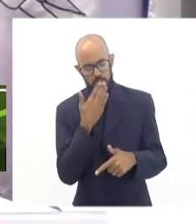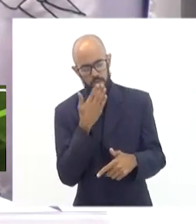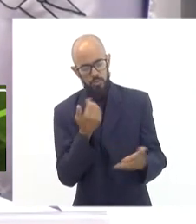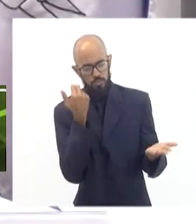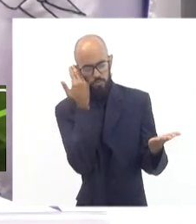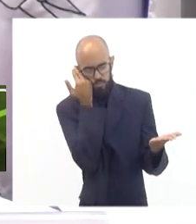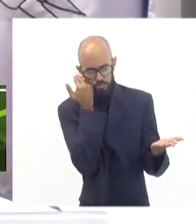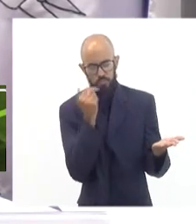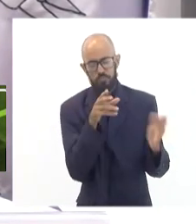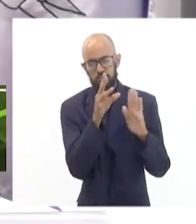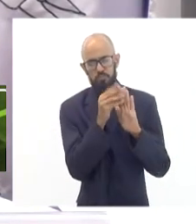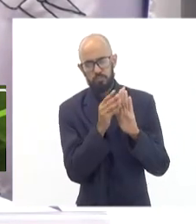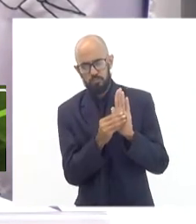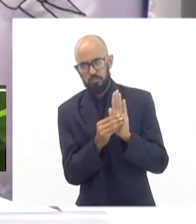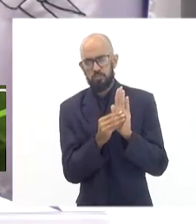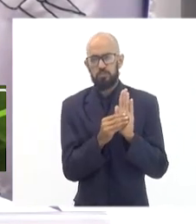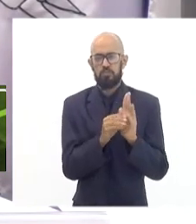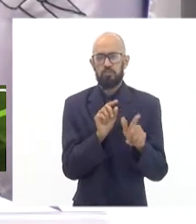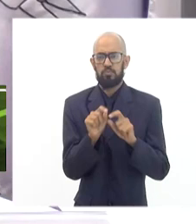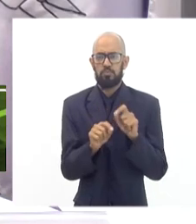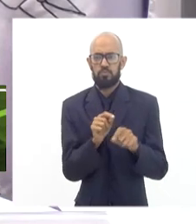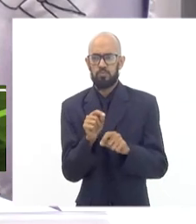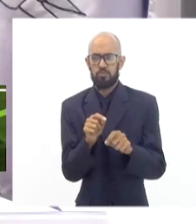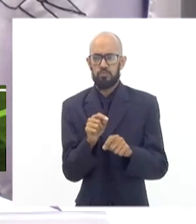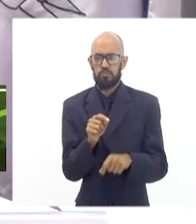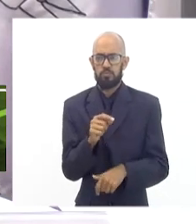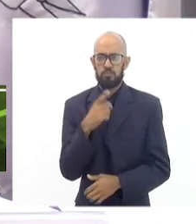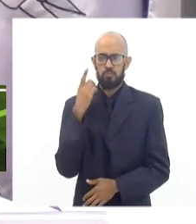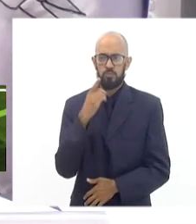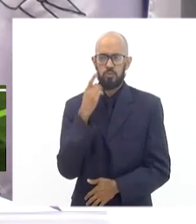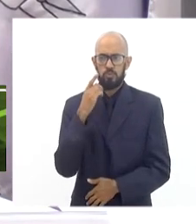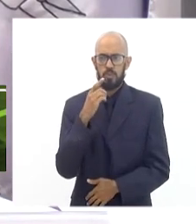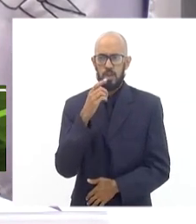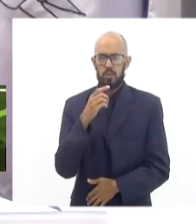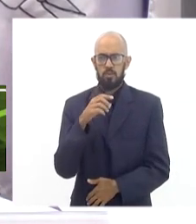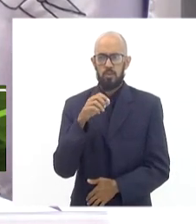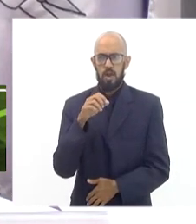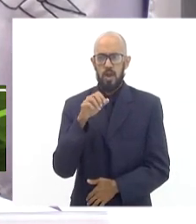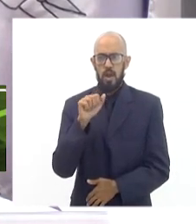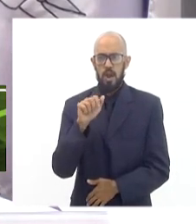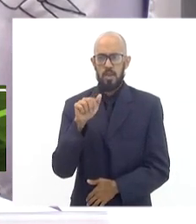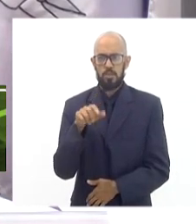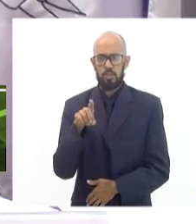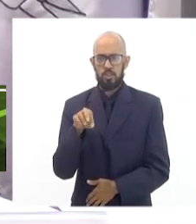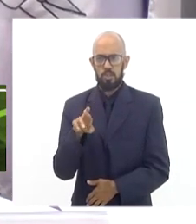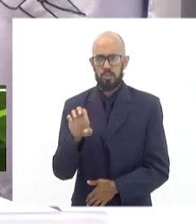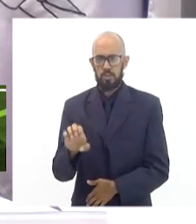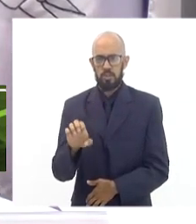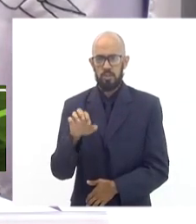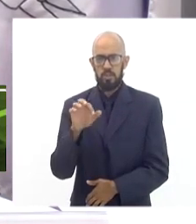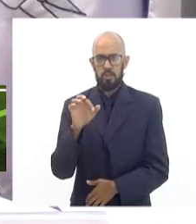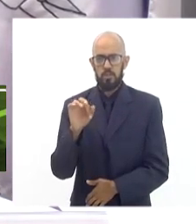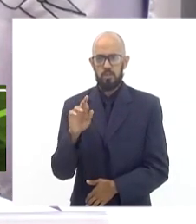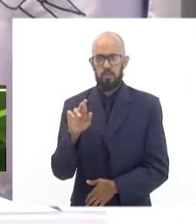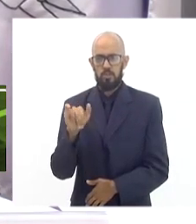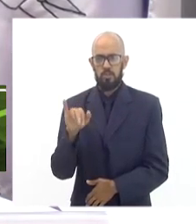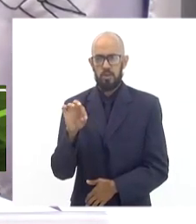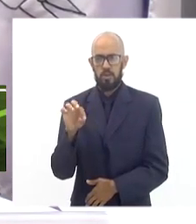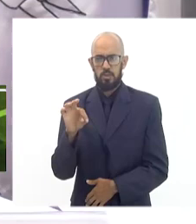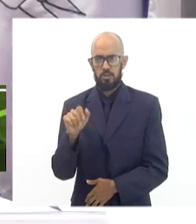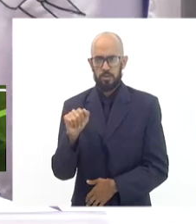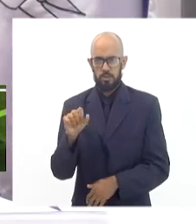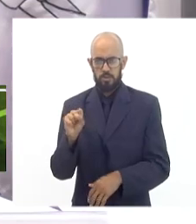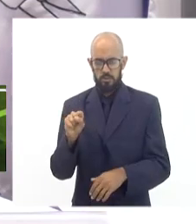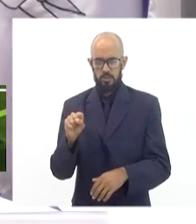só registrar que o deputado Alexandre Freitas de forma remota acompanhou